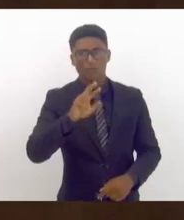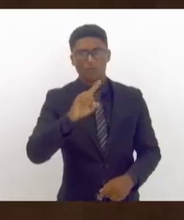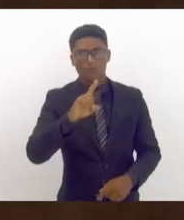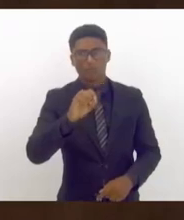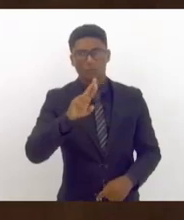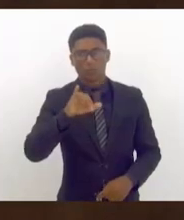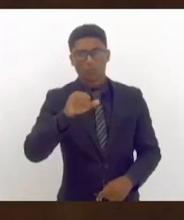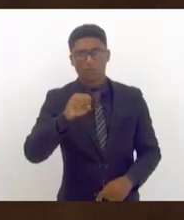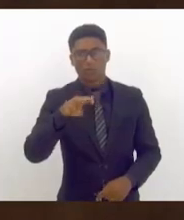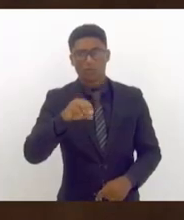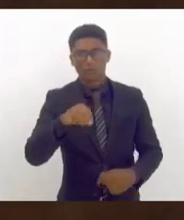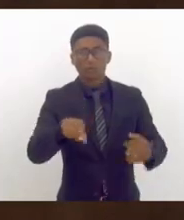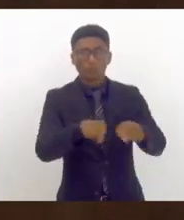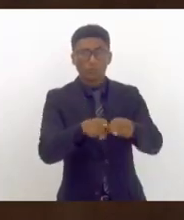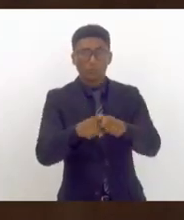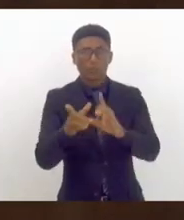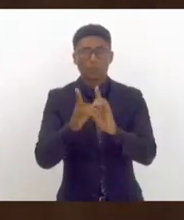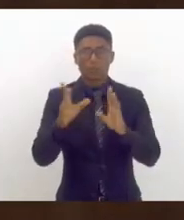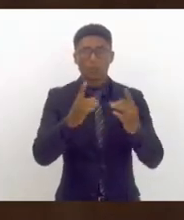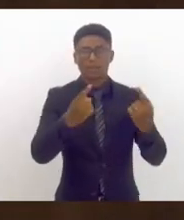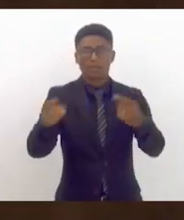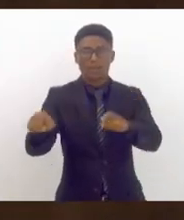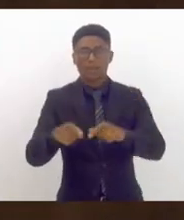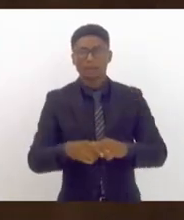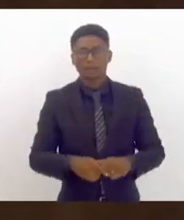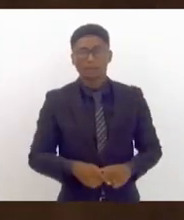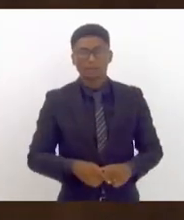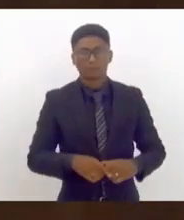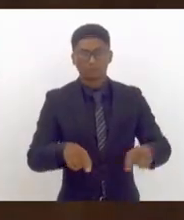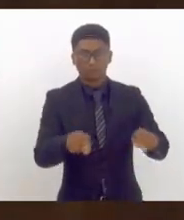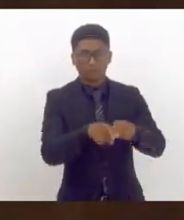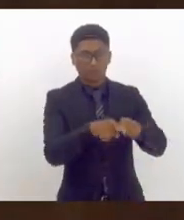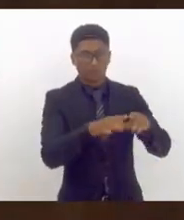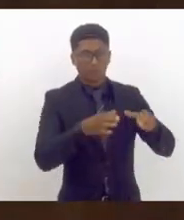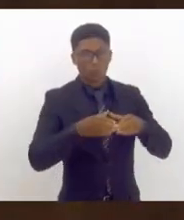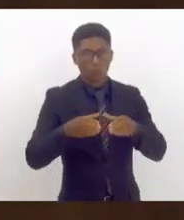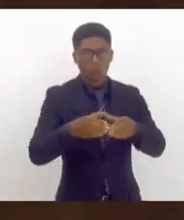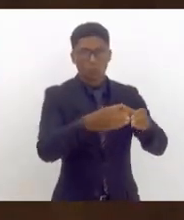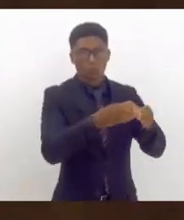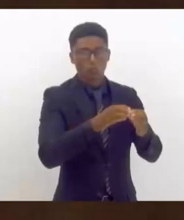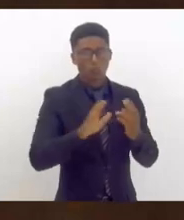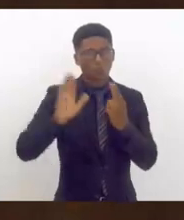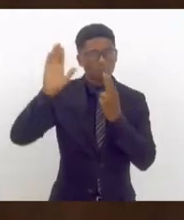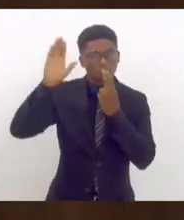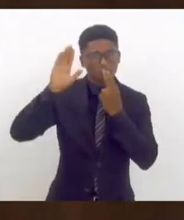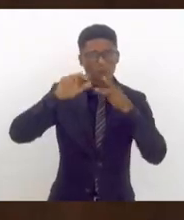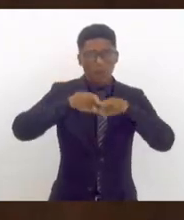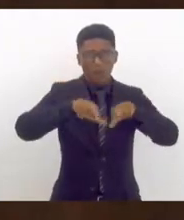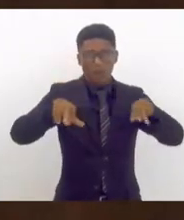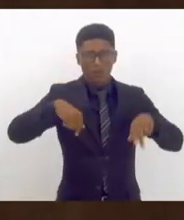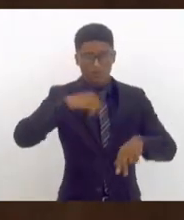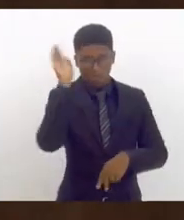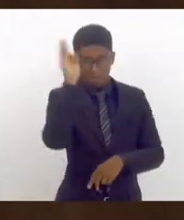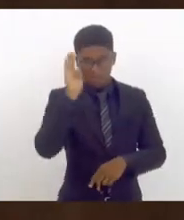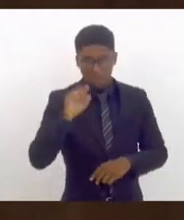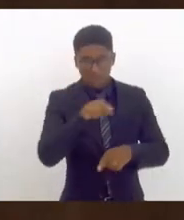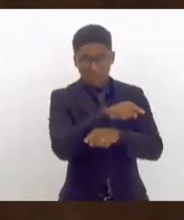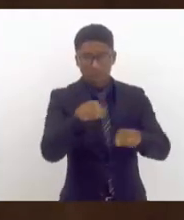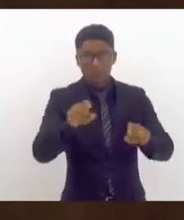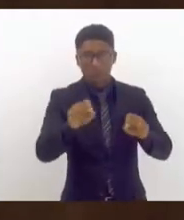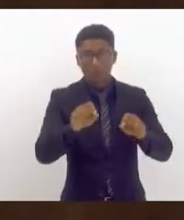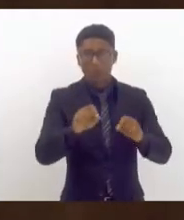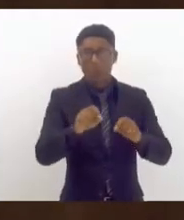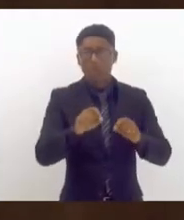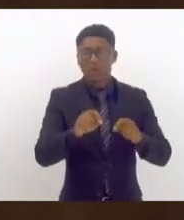que nós assistimos nos últimos anos, o aumento de células neonazistas que aqui no Brasil, além de perseguirem o